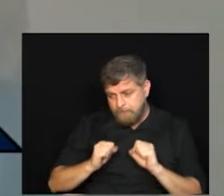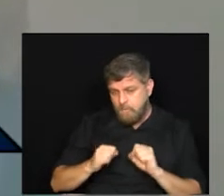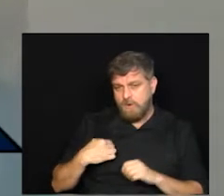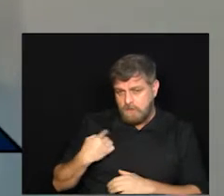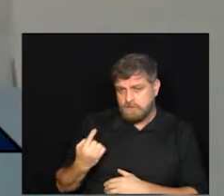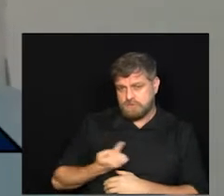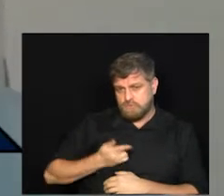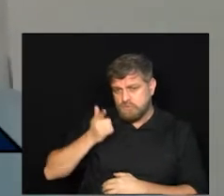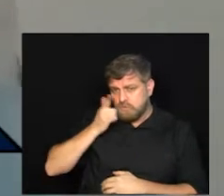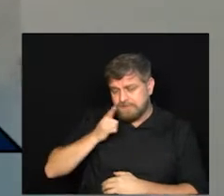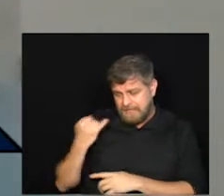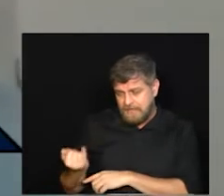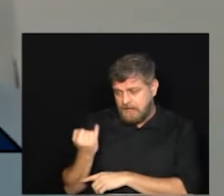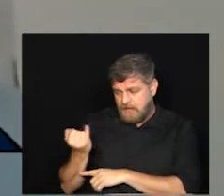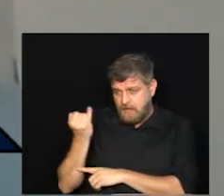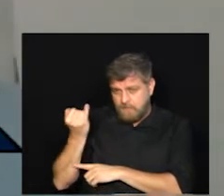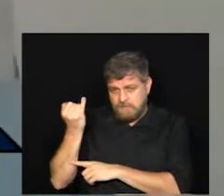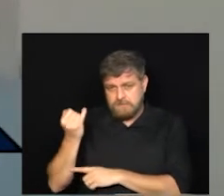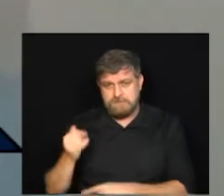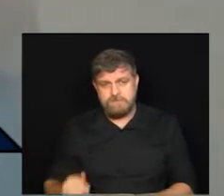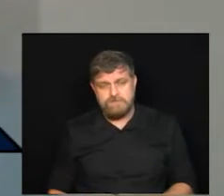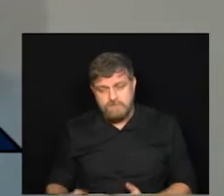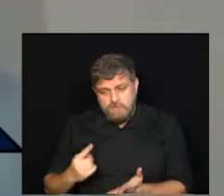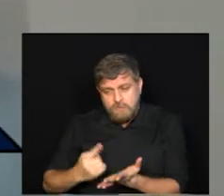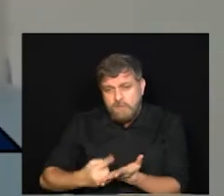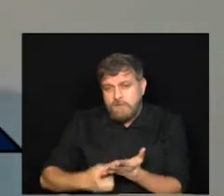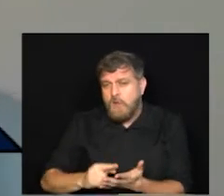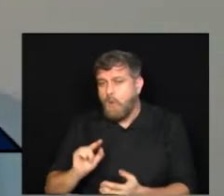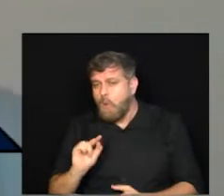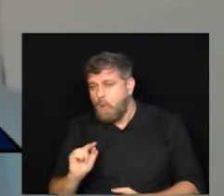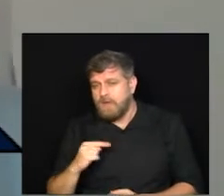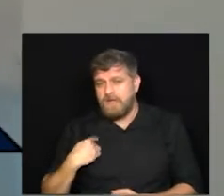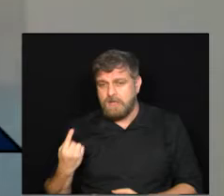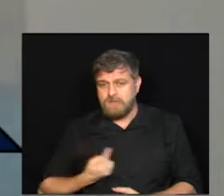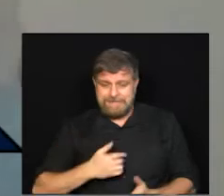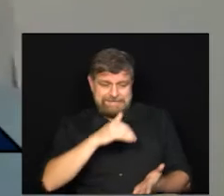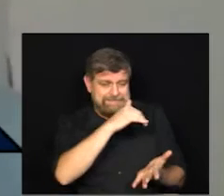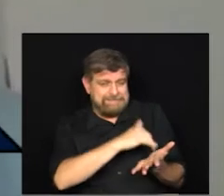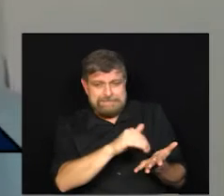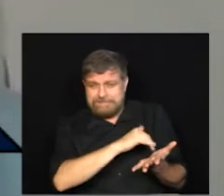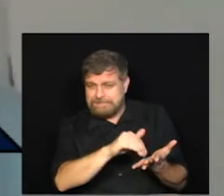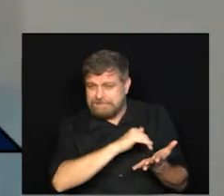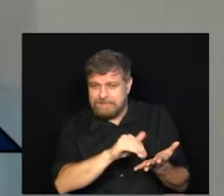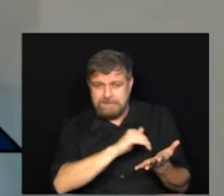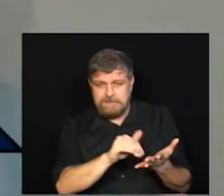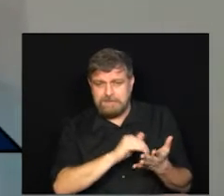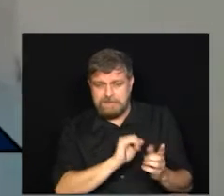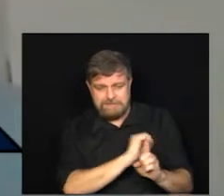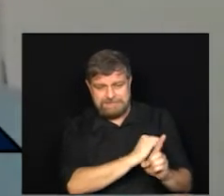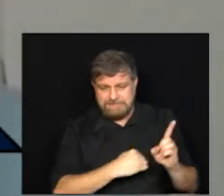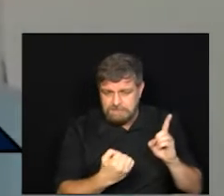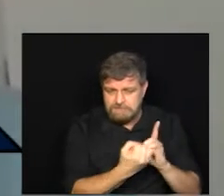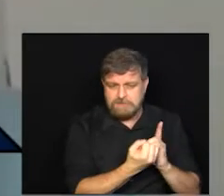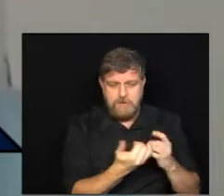que seria importante deliberarmos para que possamos ir até a secretaria, colhermos algumas